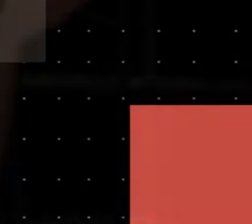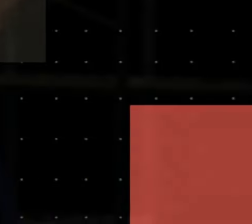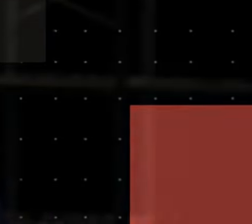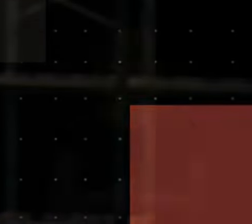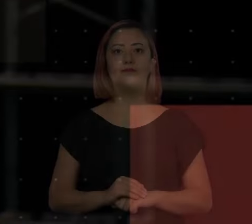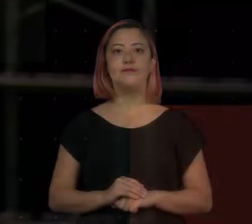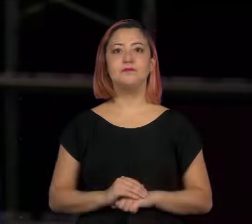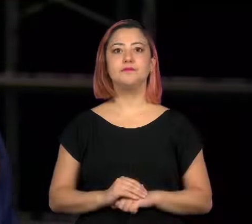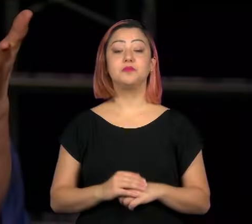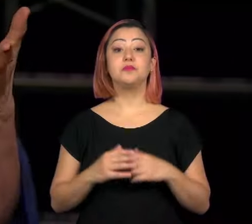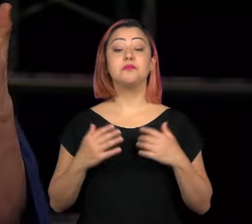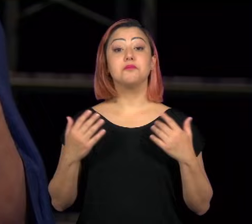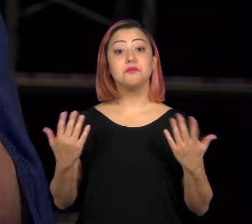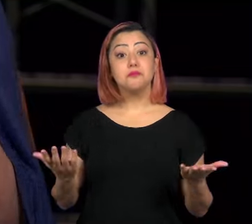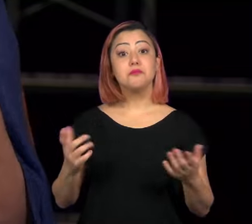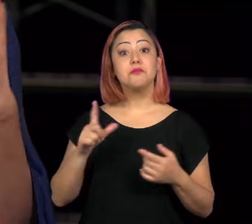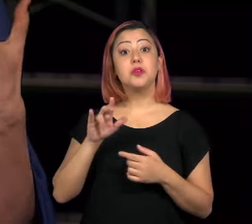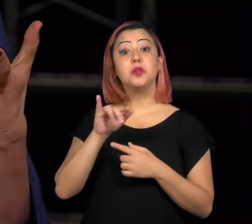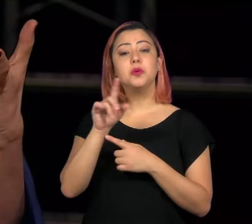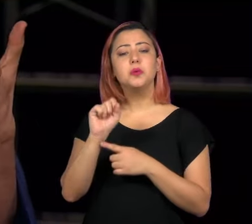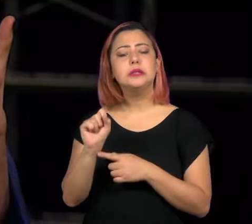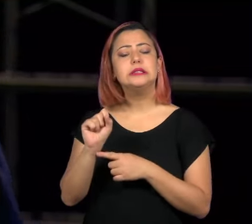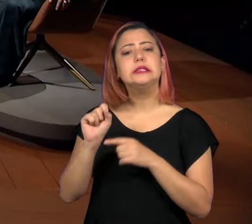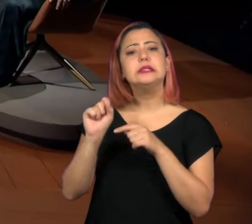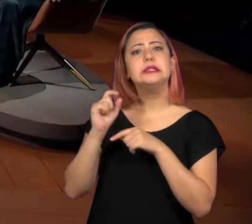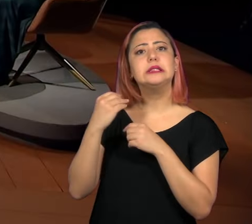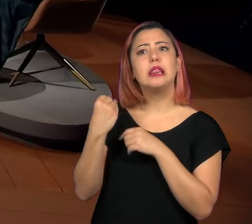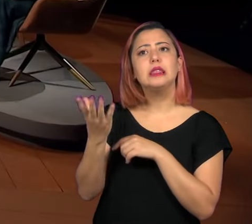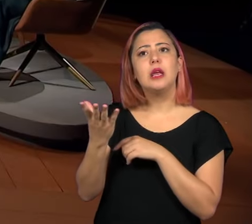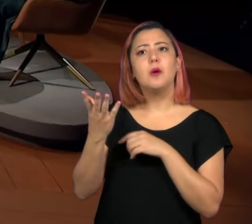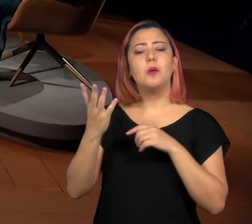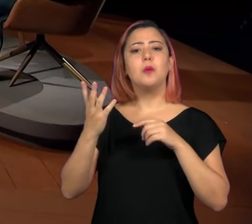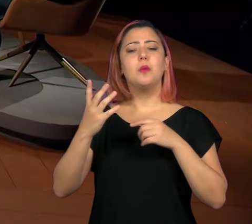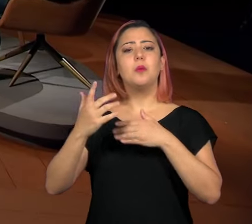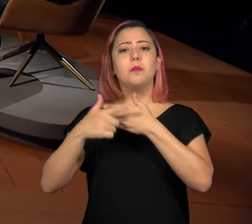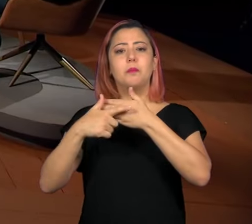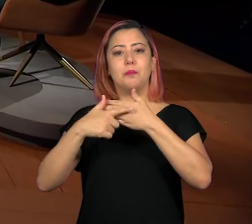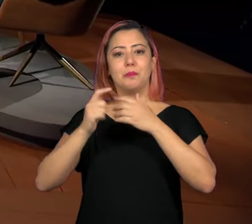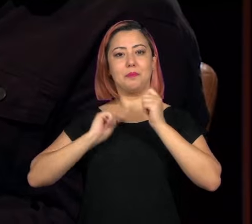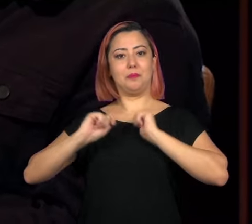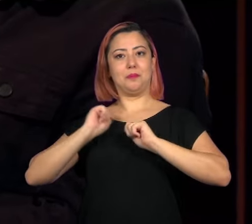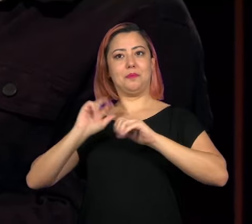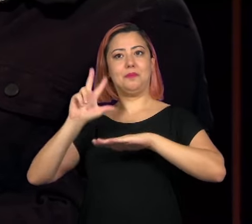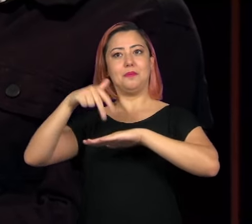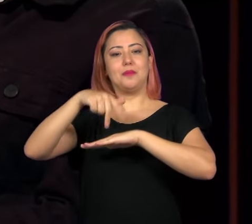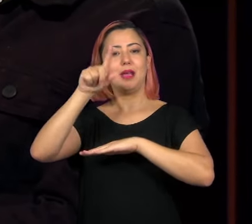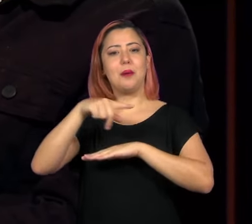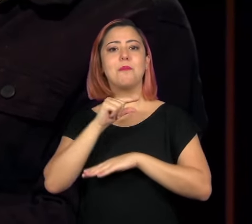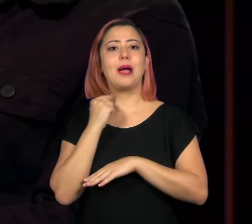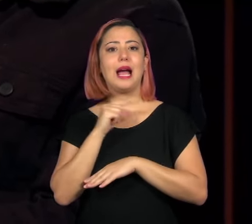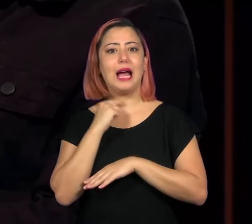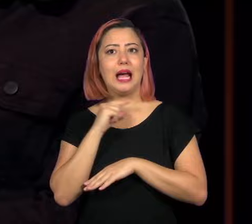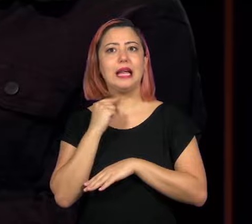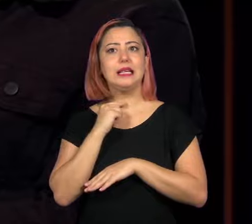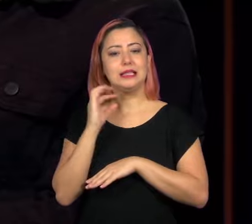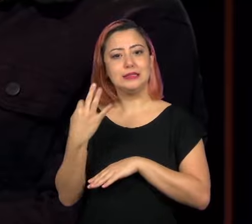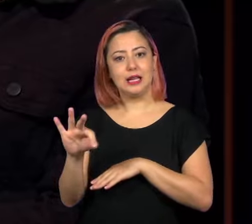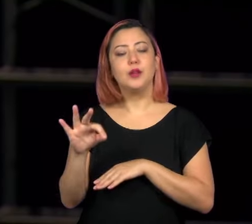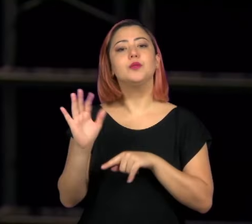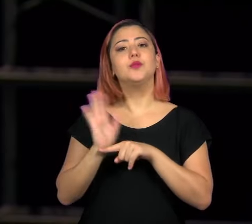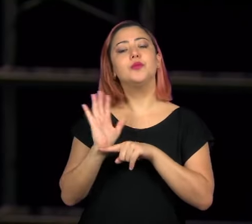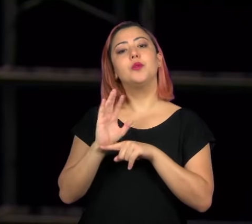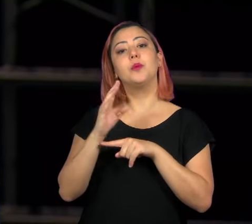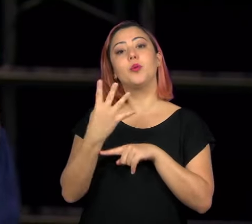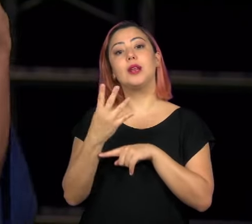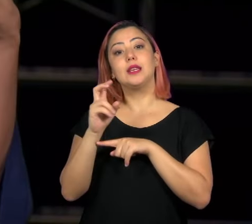E o Luiz Vilaça te deu o papel do padre nesse filme, né? Que está no cinema aí, 45 do Segundo Tempo. Isso.